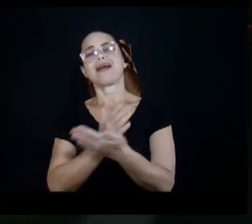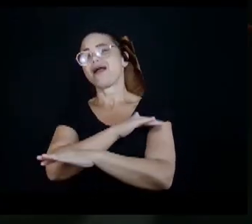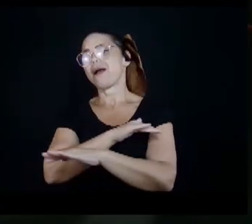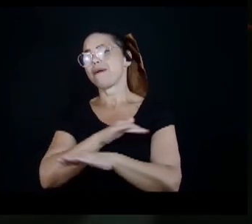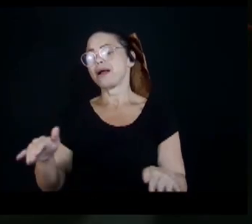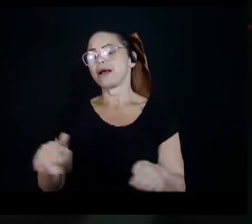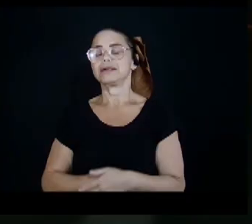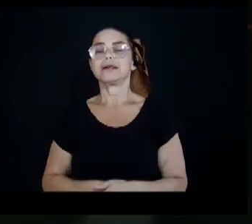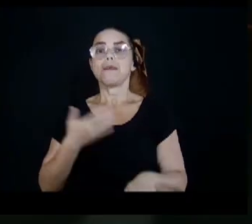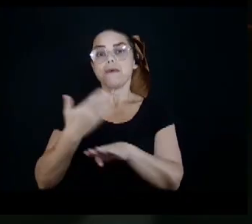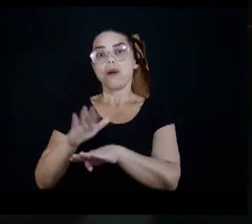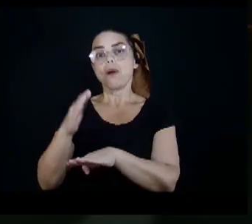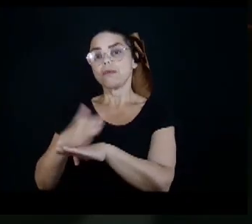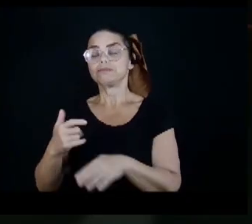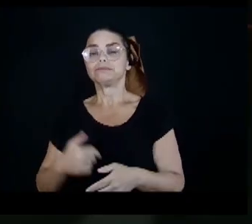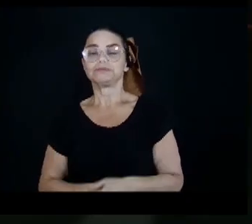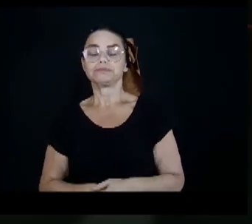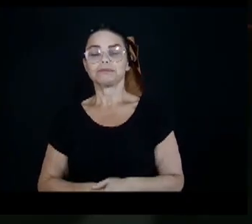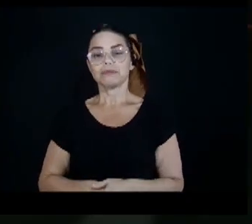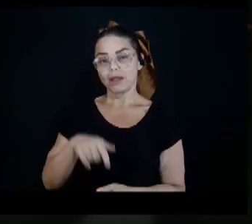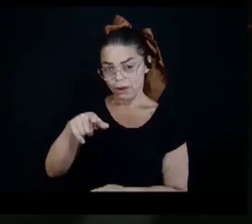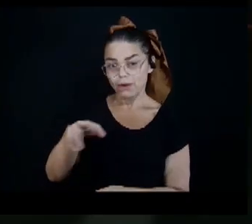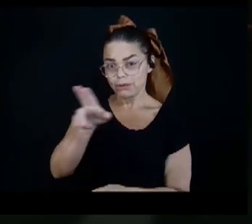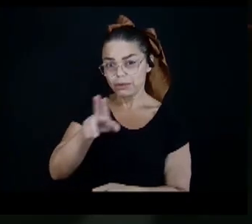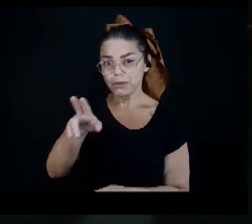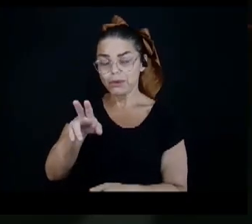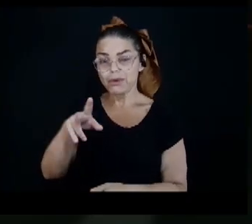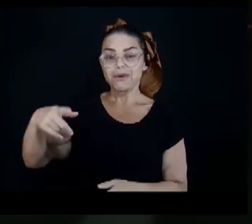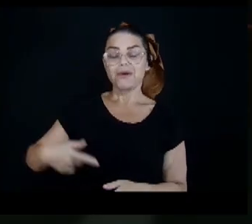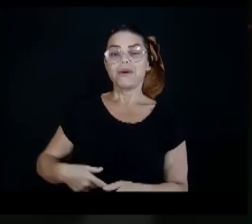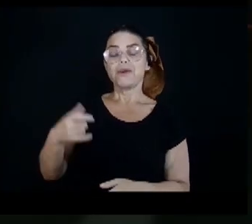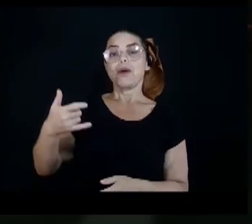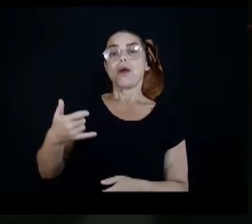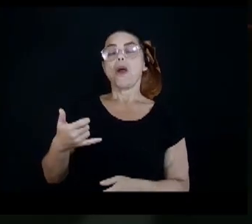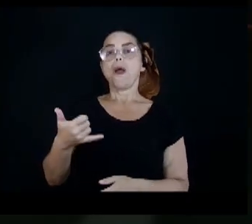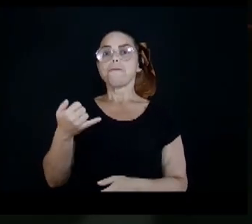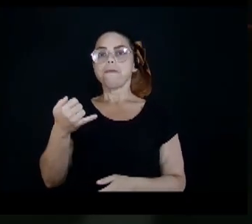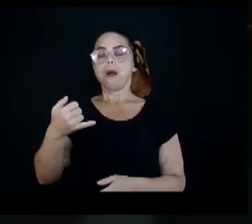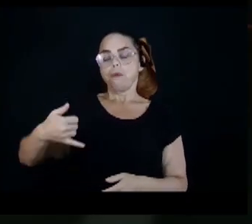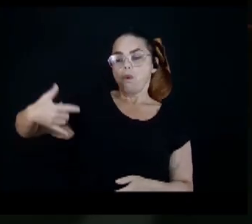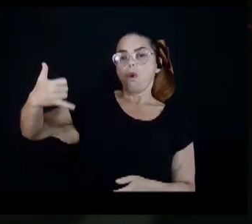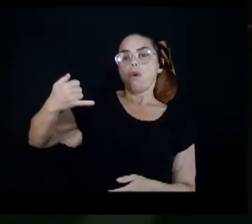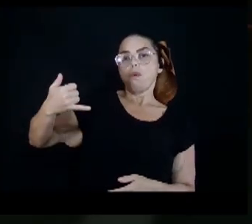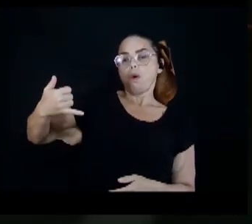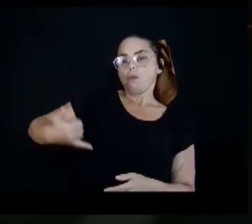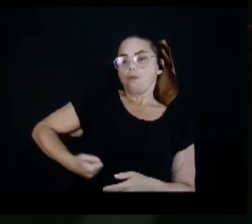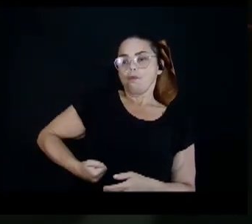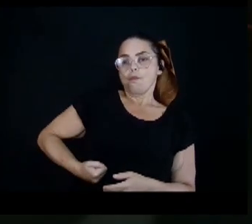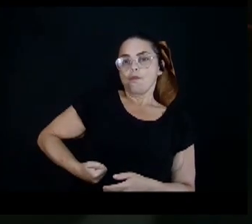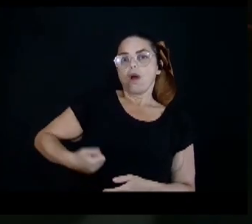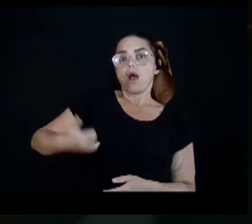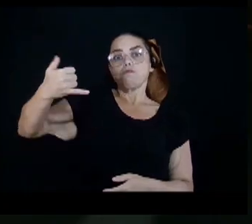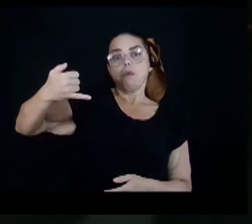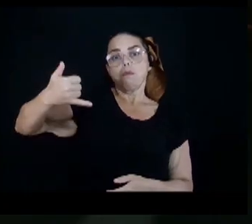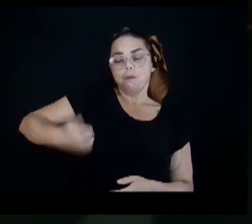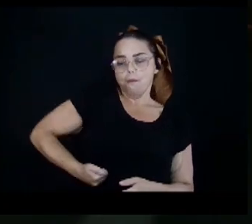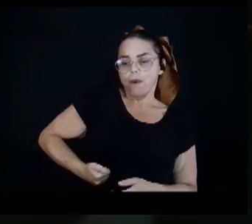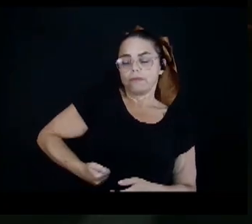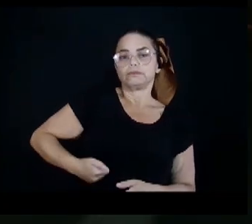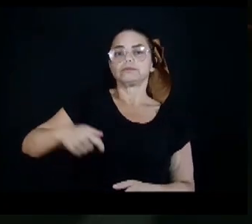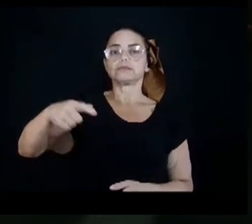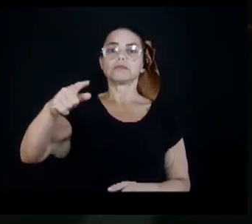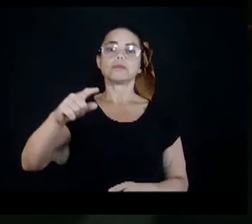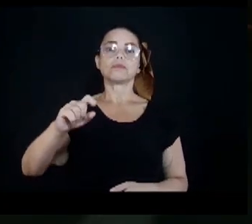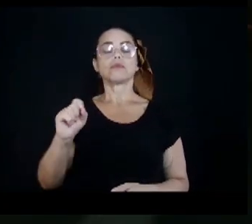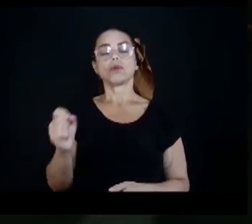Você já usou alguma das canetas emagrecedoras? Você continuou, você manteve, a sua medicação? Você